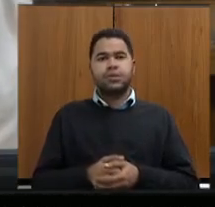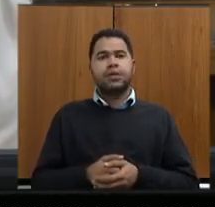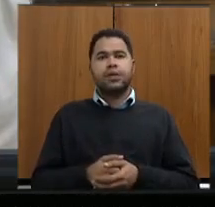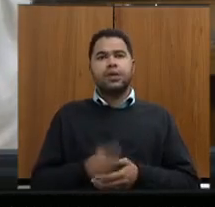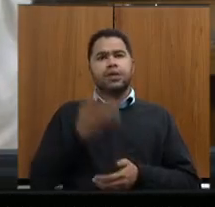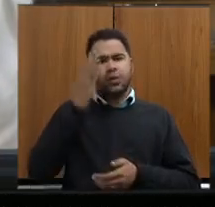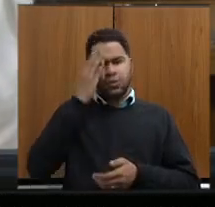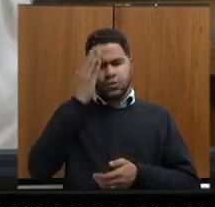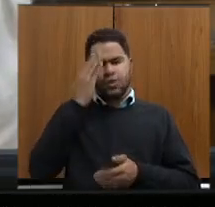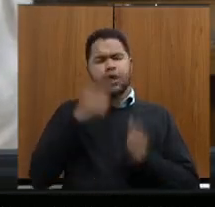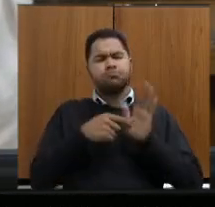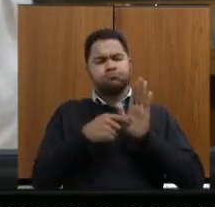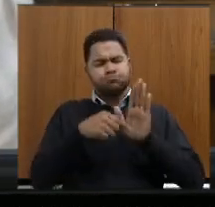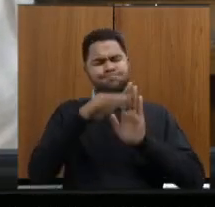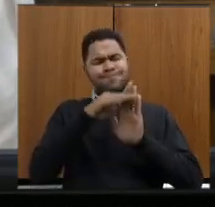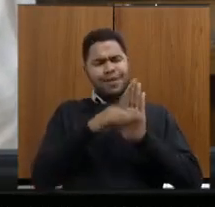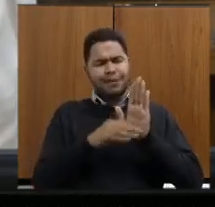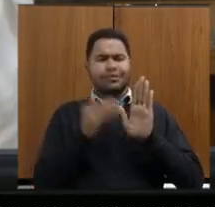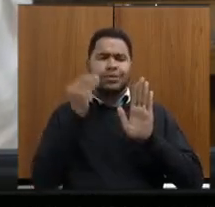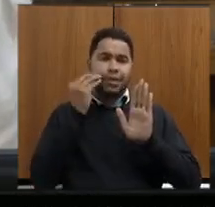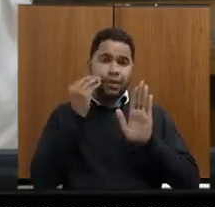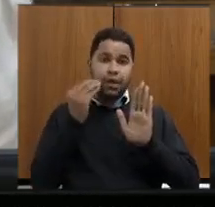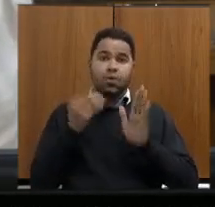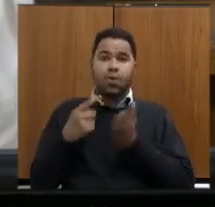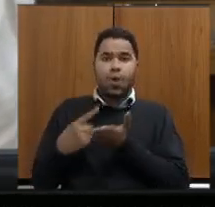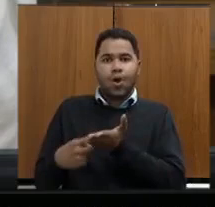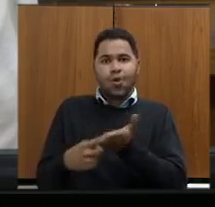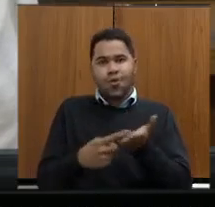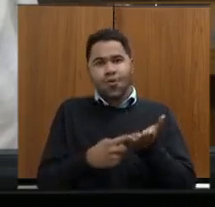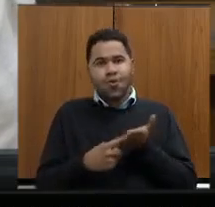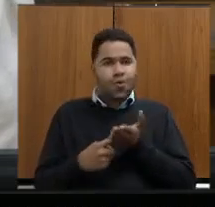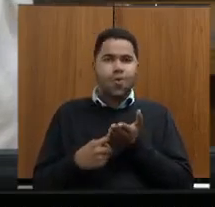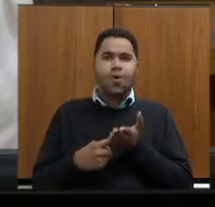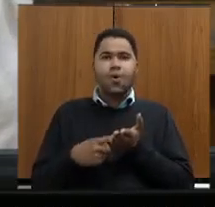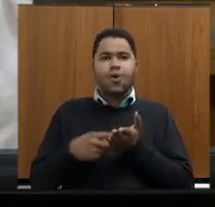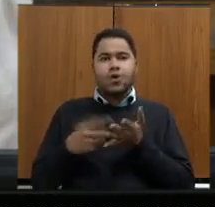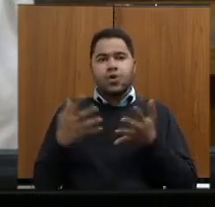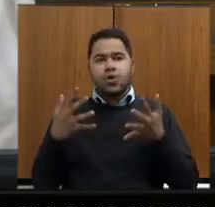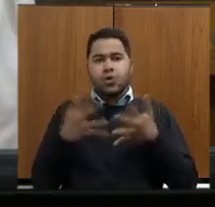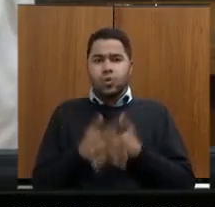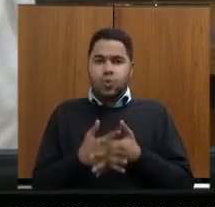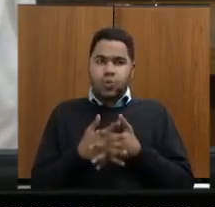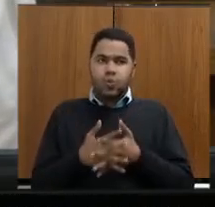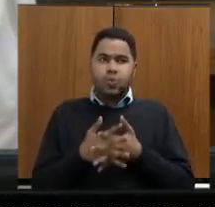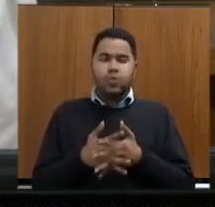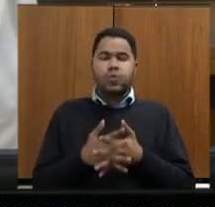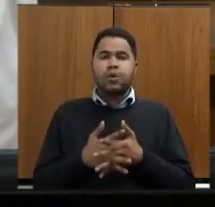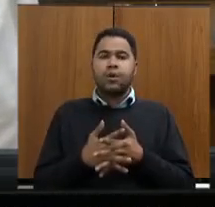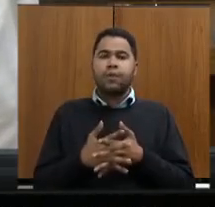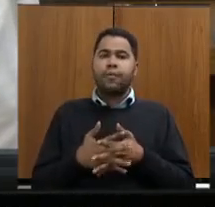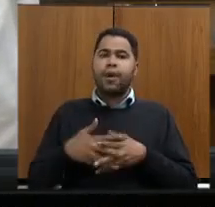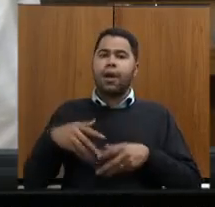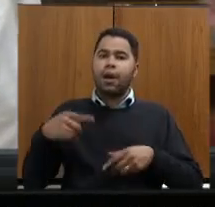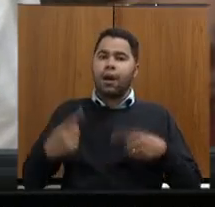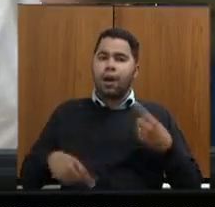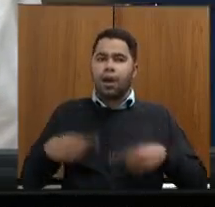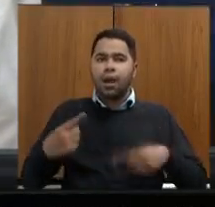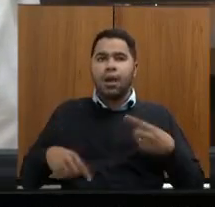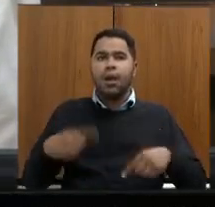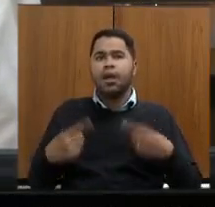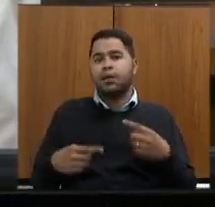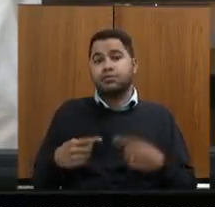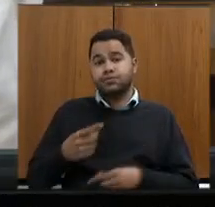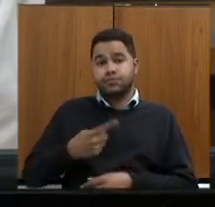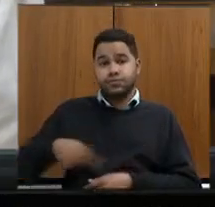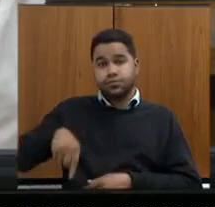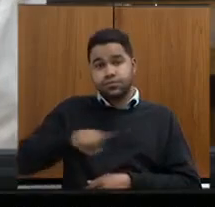sempre sou muito transparente né um acordo dessa magnitude um acordo dessa complexidade e traz uma discussão é de